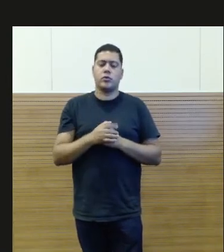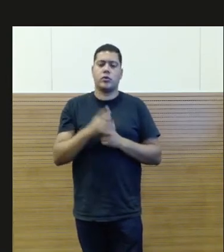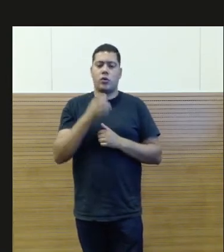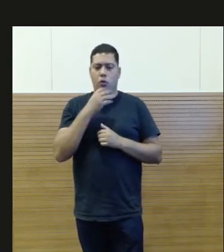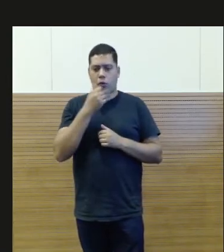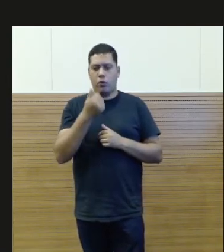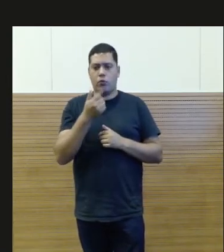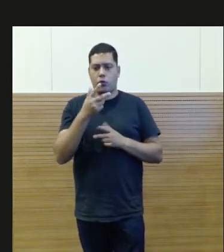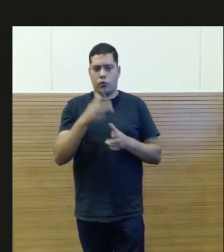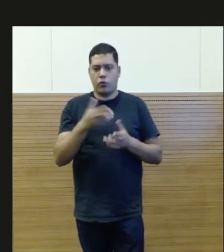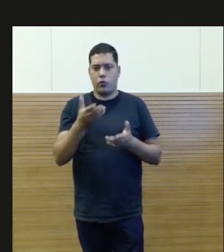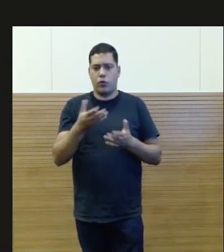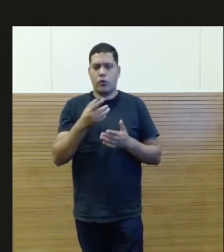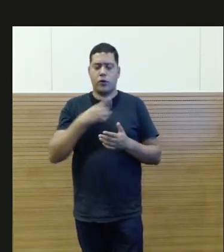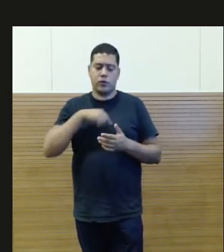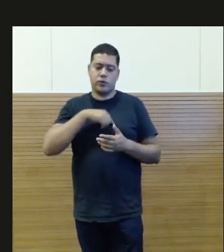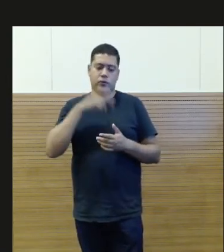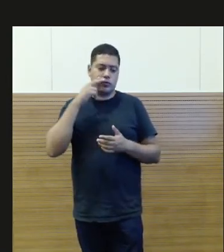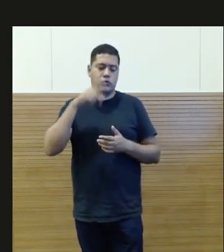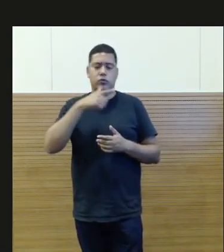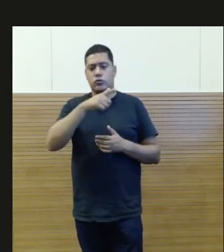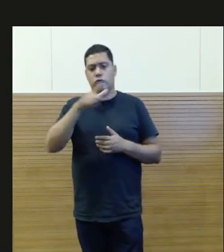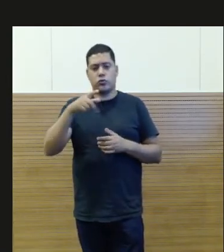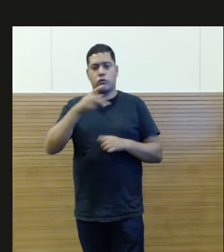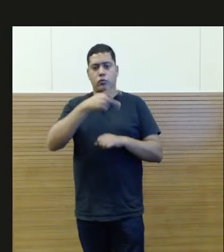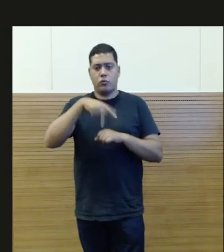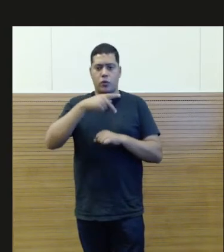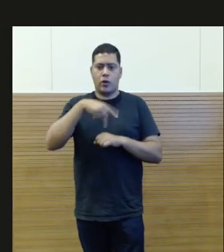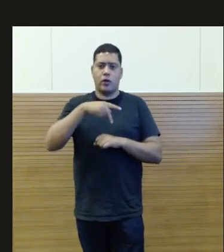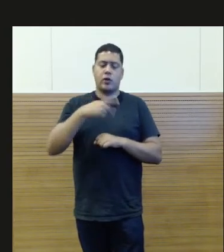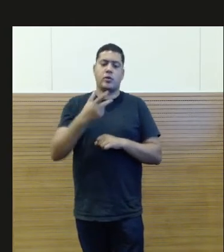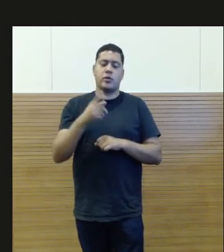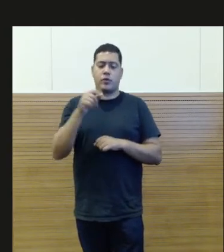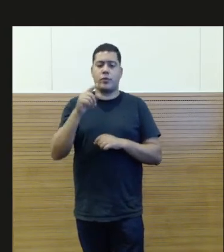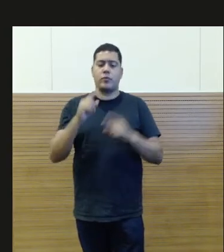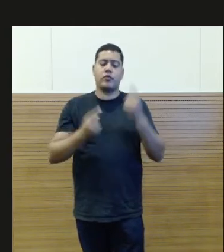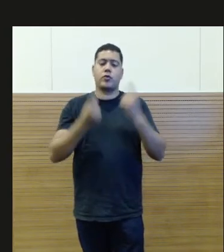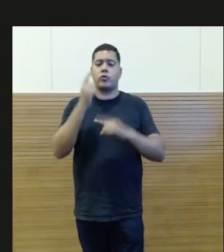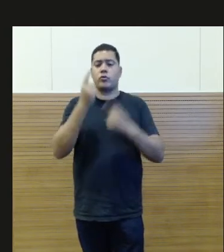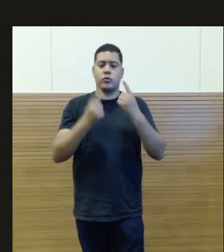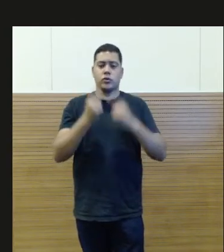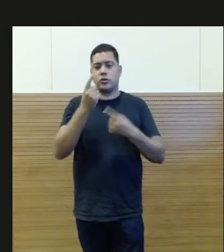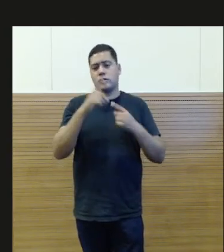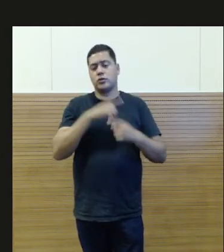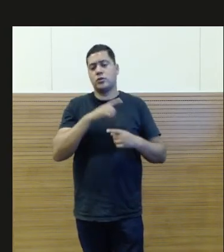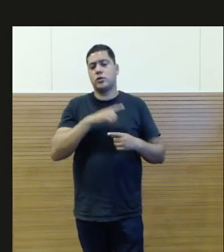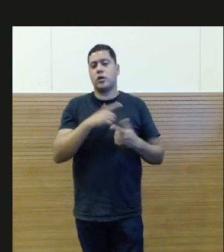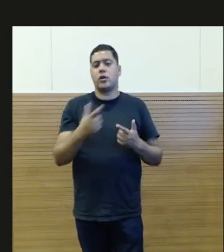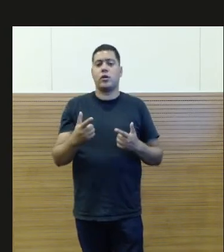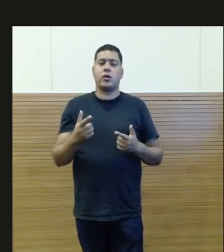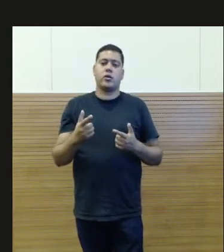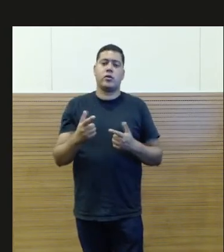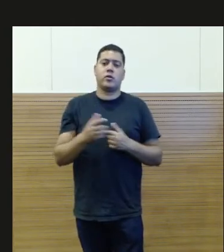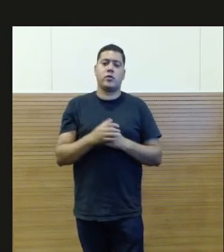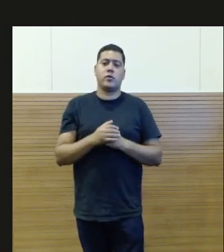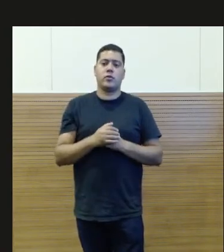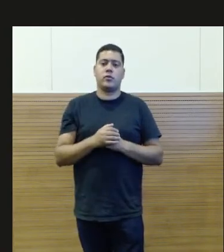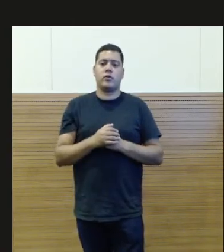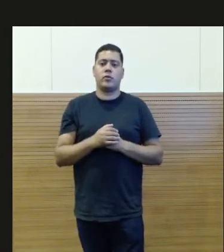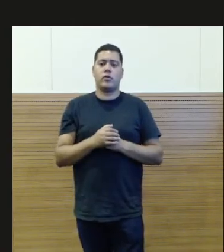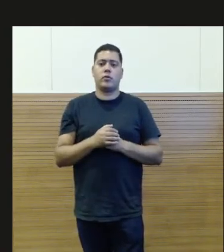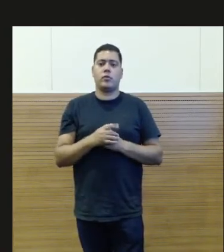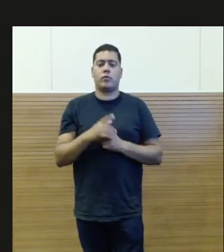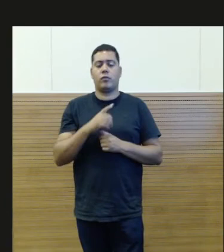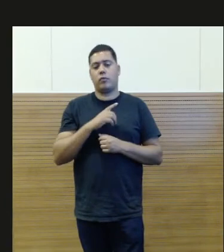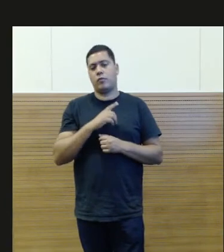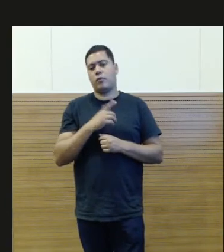quanto a gente vai vendo nos outros países. E aí, com o Chile, a gente tem uma nova, a gente